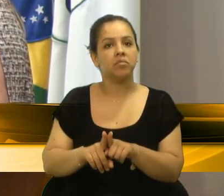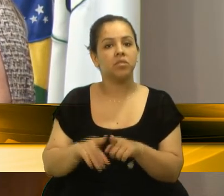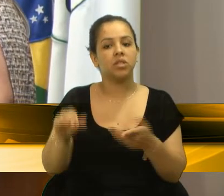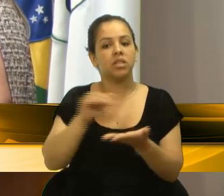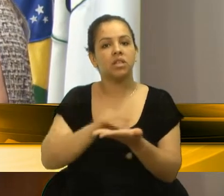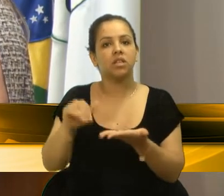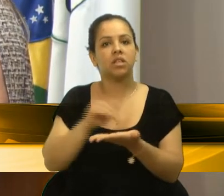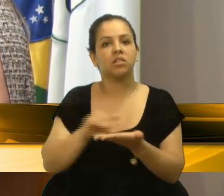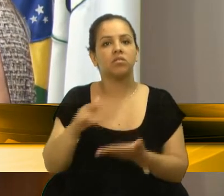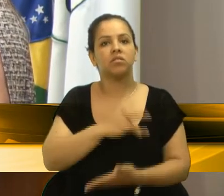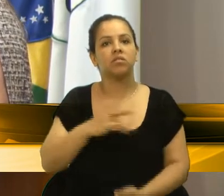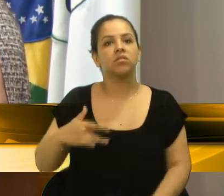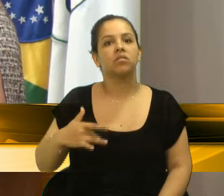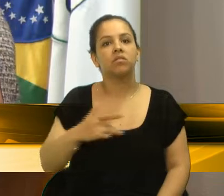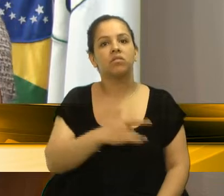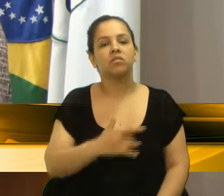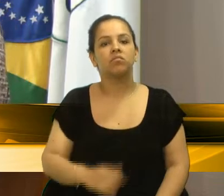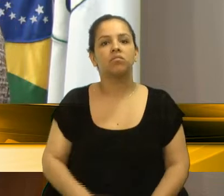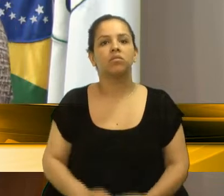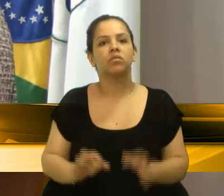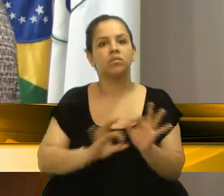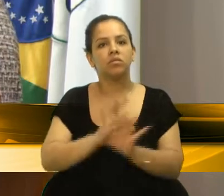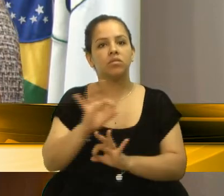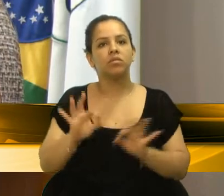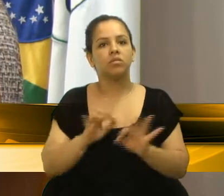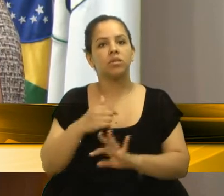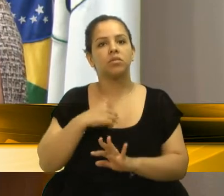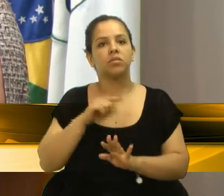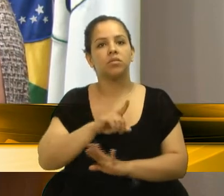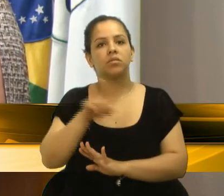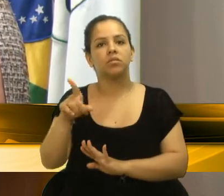Senhor presidente, questão de ordem para ir até o banheiro.